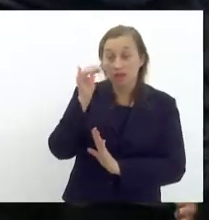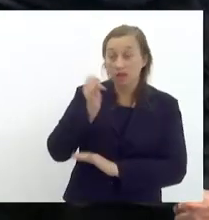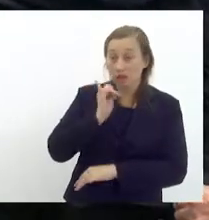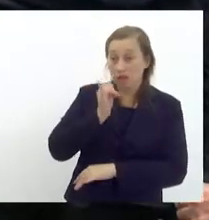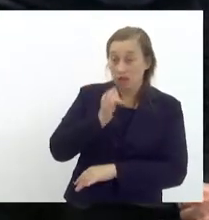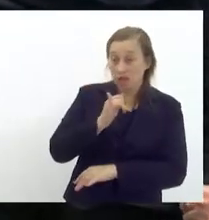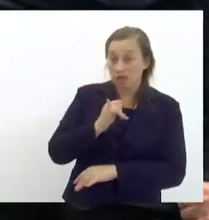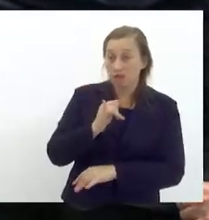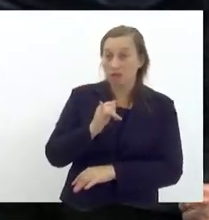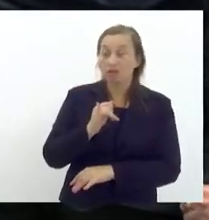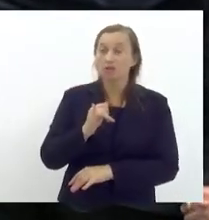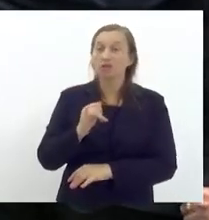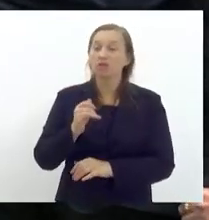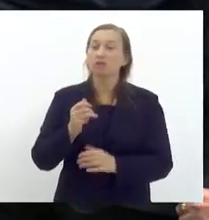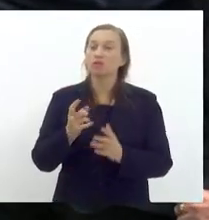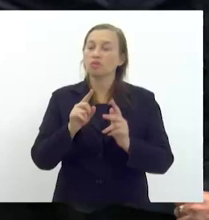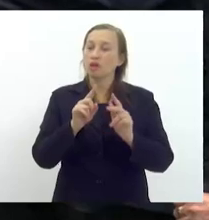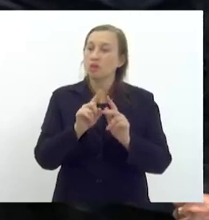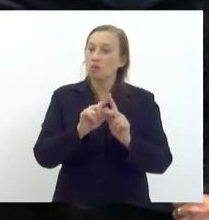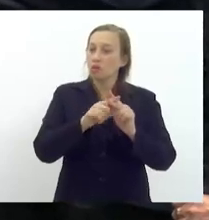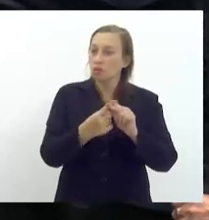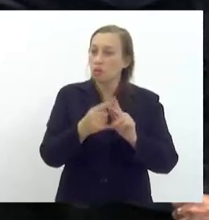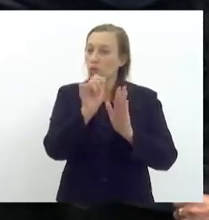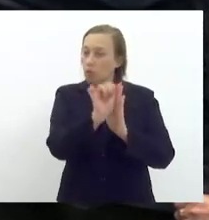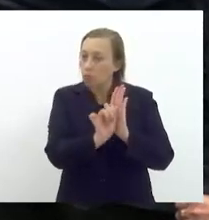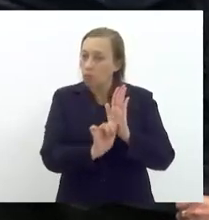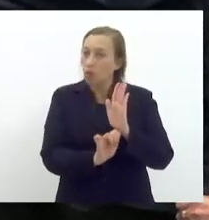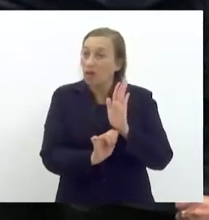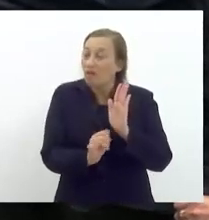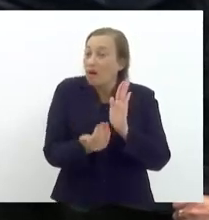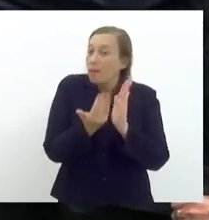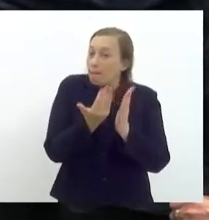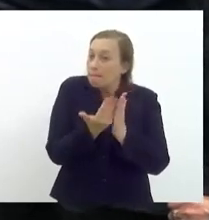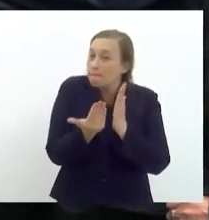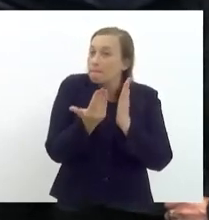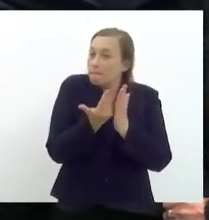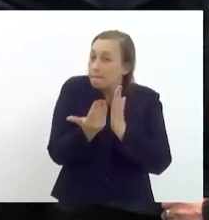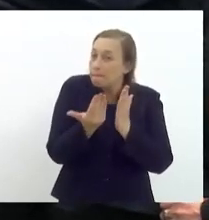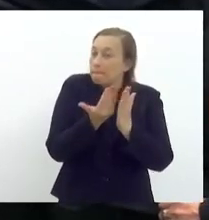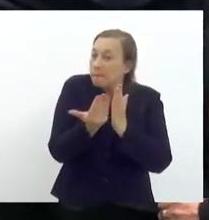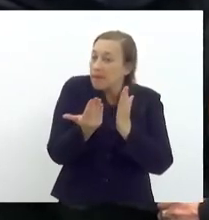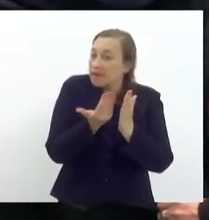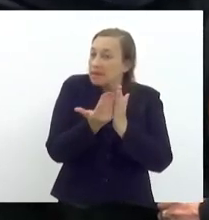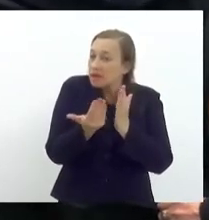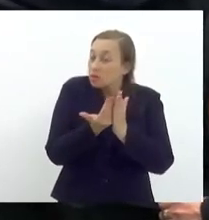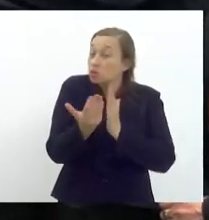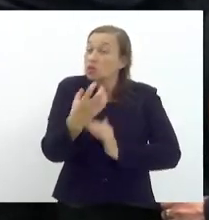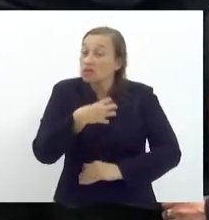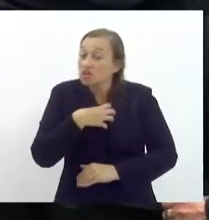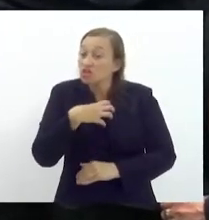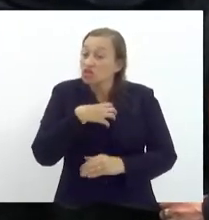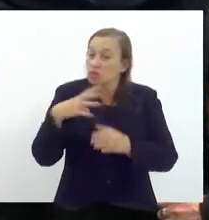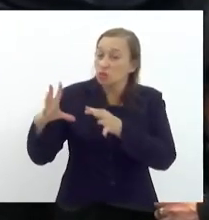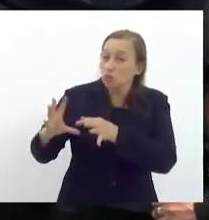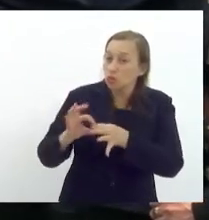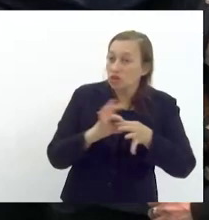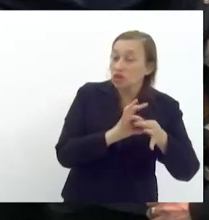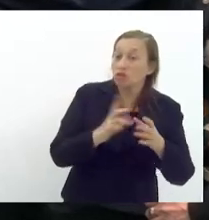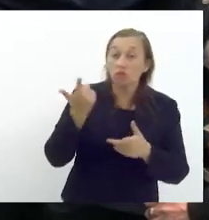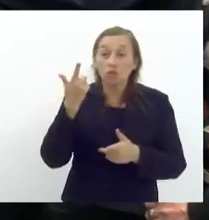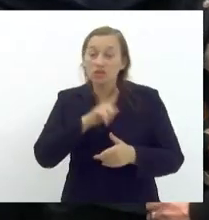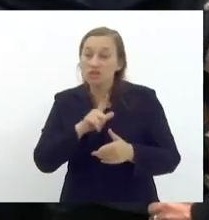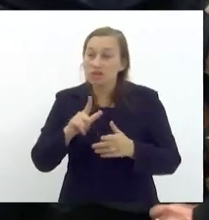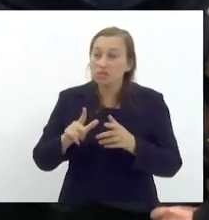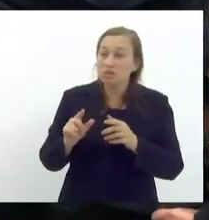a medida que vai mexendo no texto obviamente ele vai perdendo né uma Cadência e a gente conseguiu mexer no testão